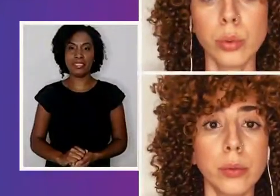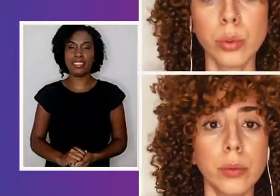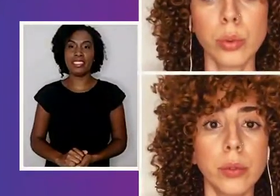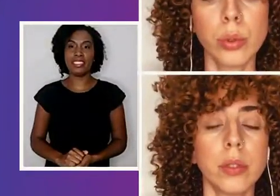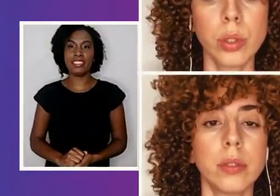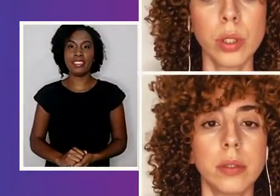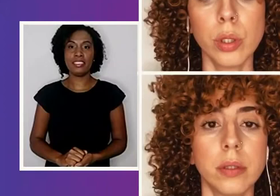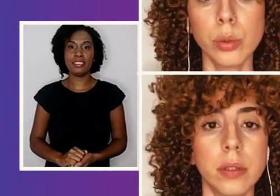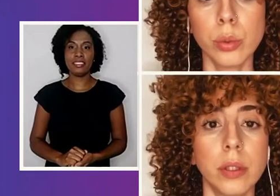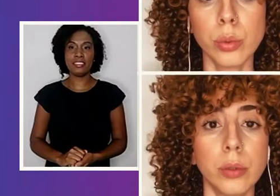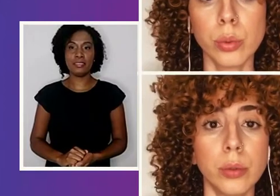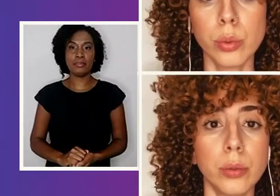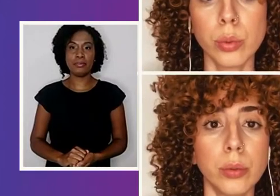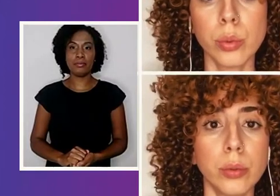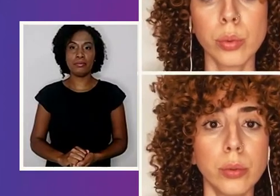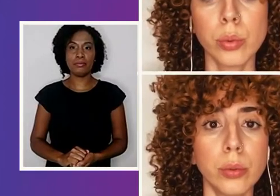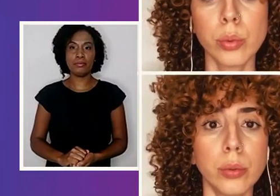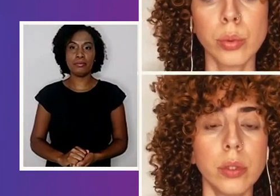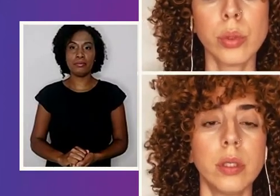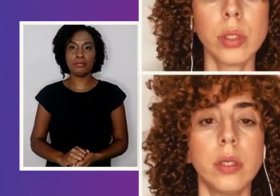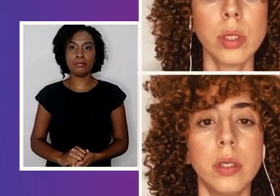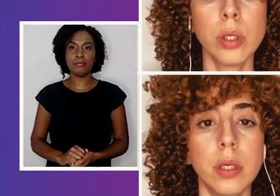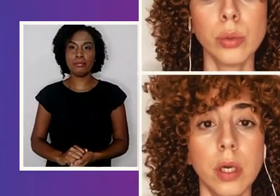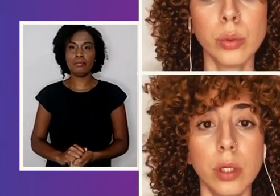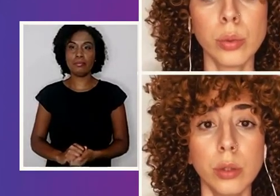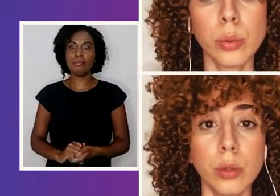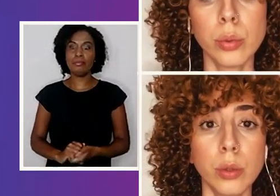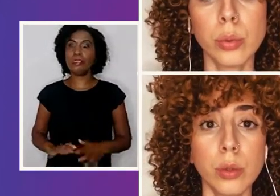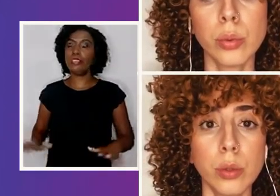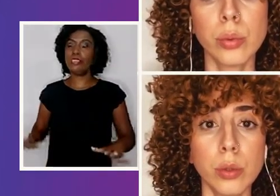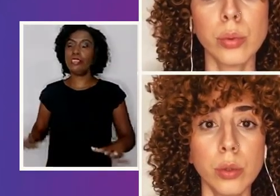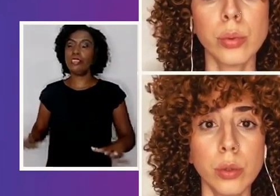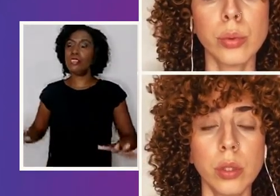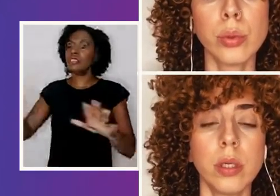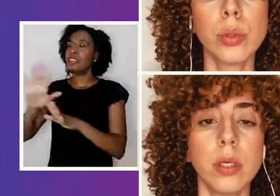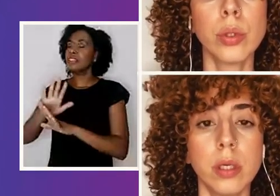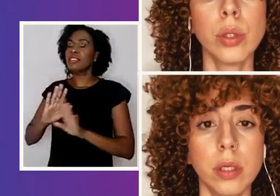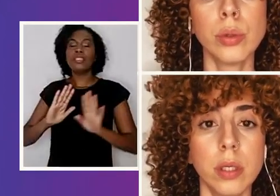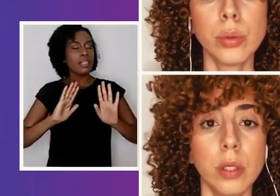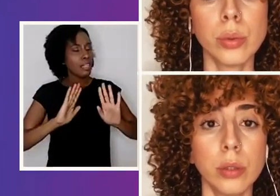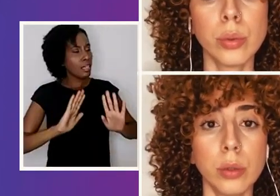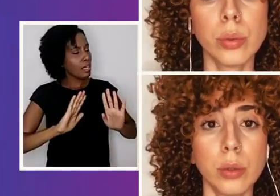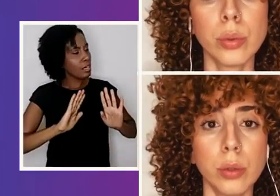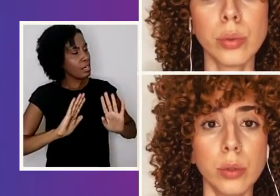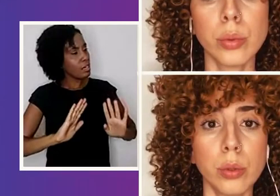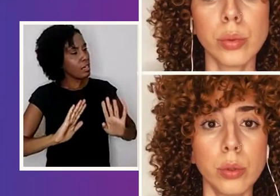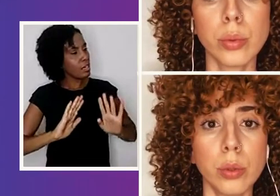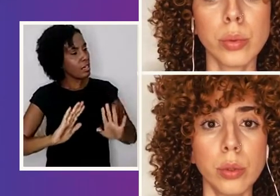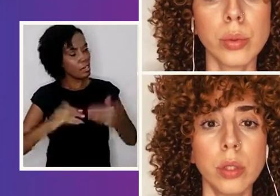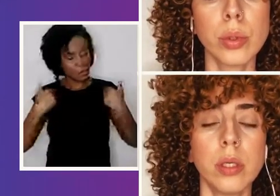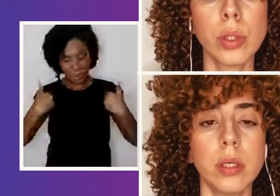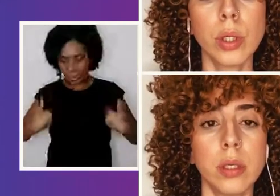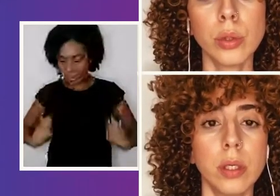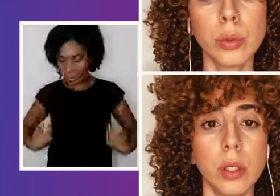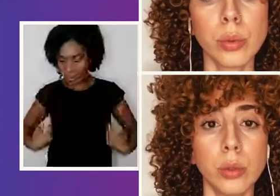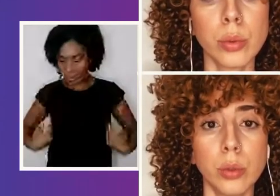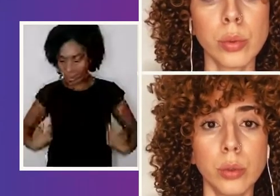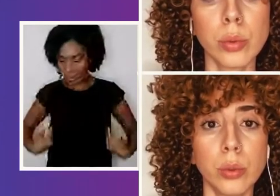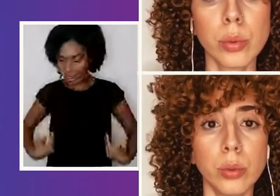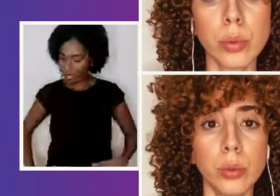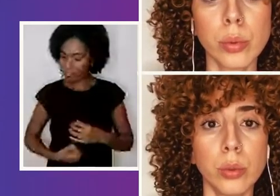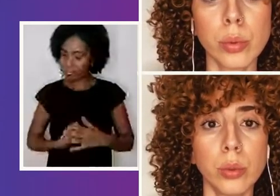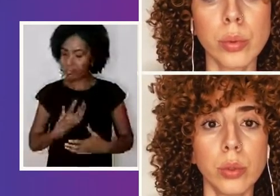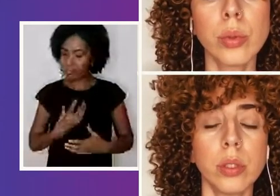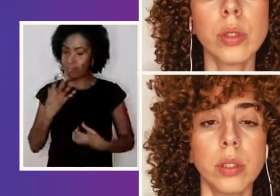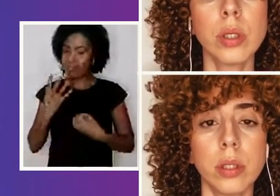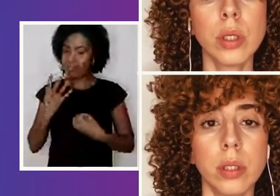Mesmo quando tudo pede um pouco mais de calma, até quando o corpo pede um pouco mais de alma,